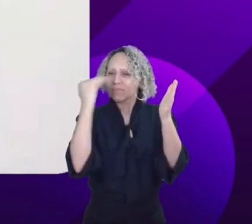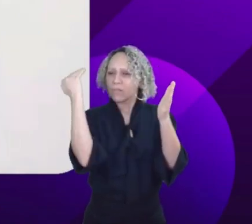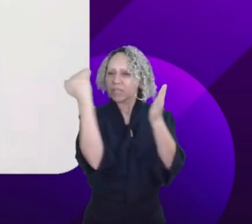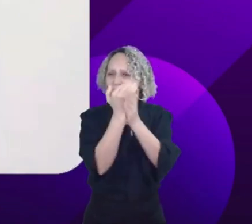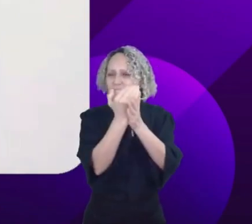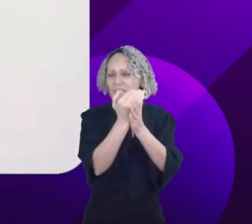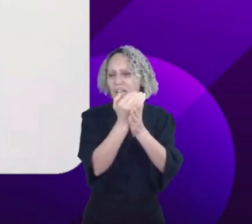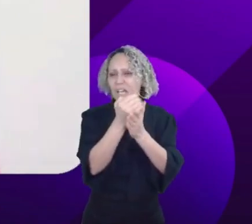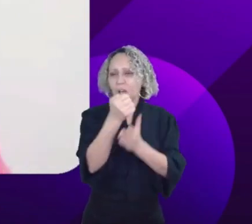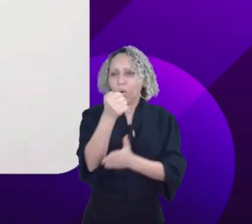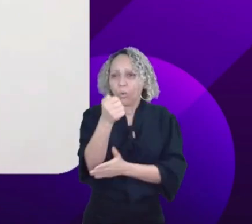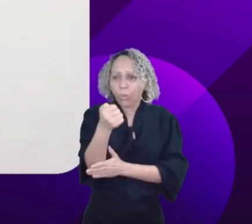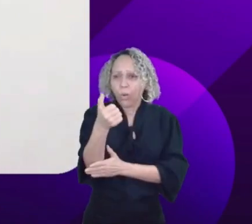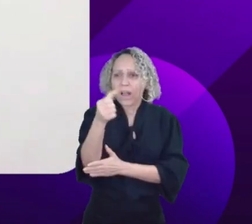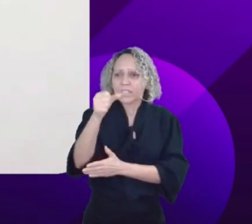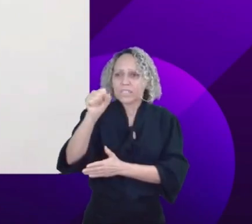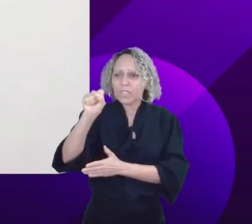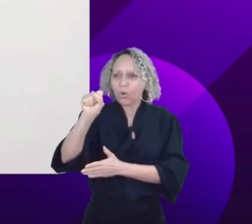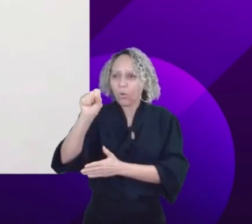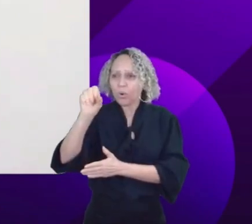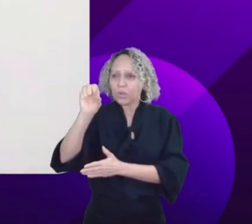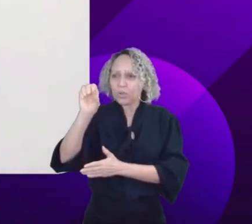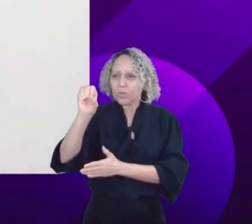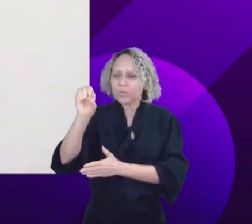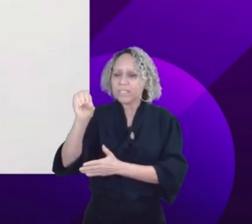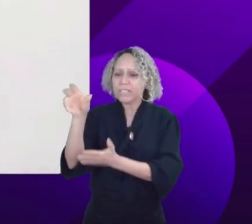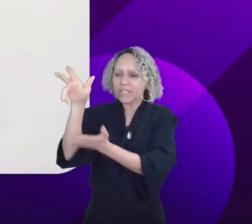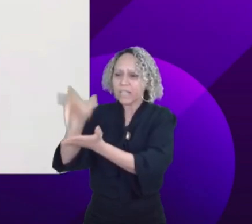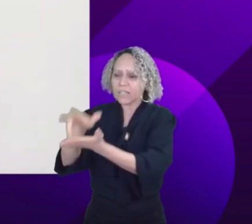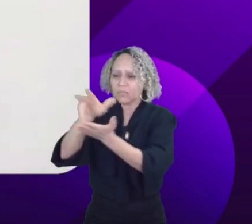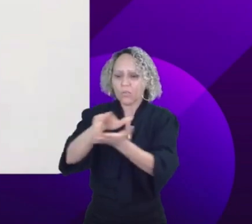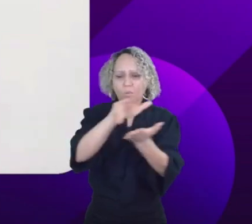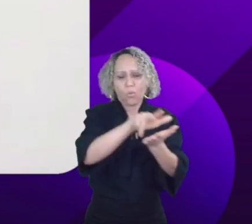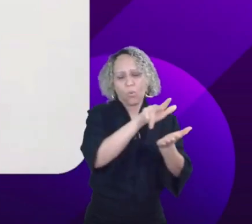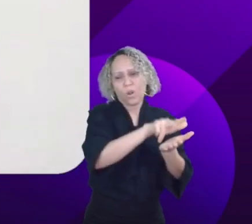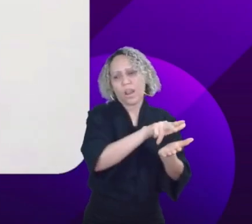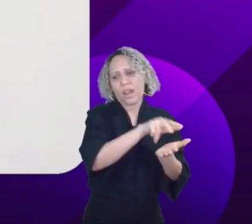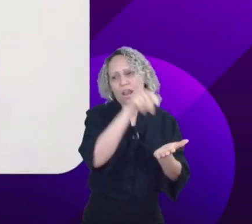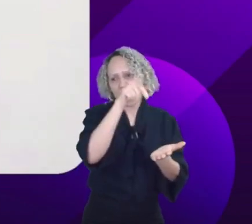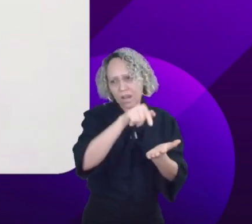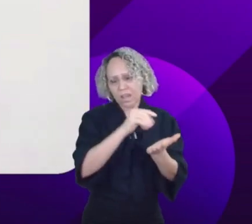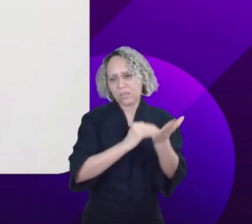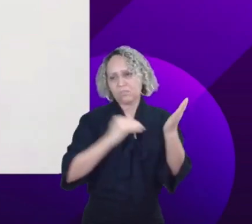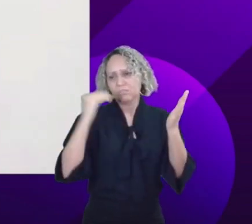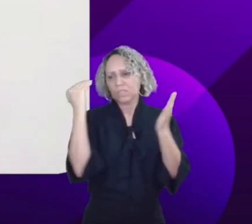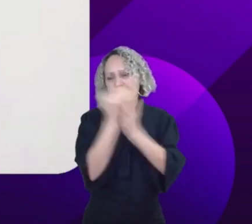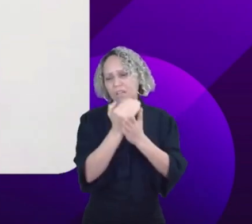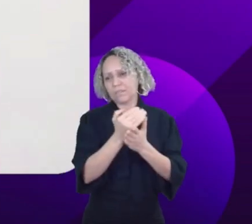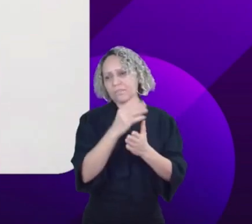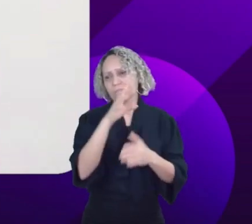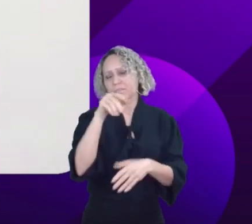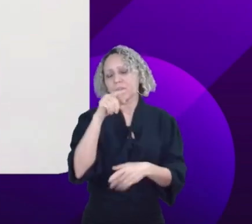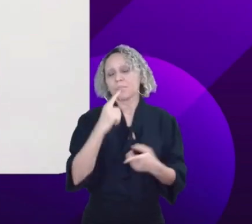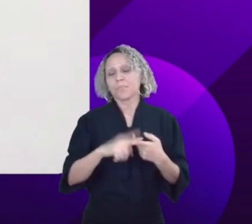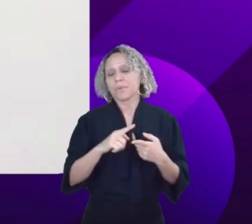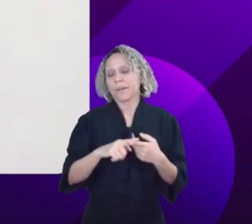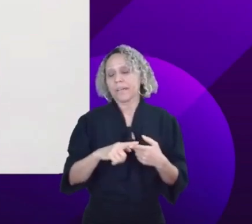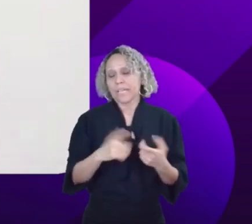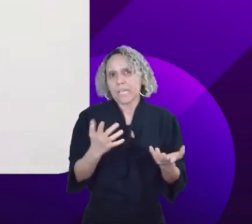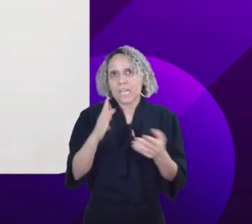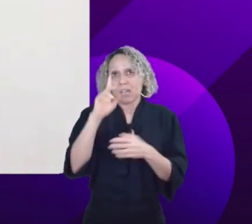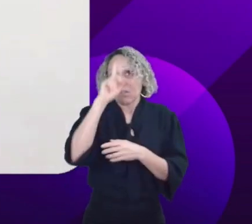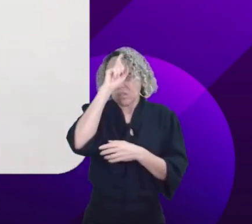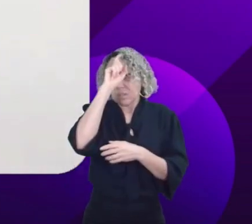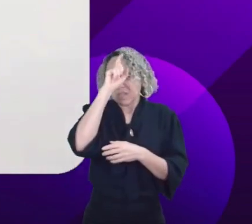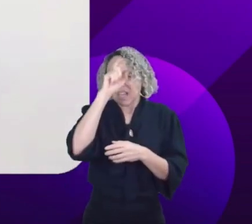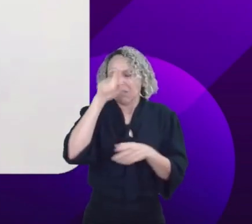porque também tivemos hospitais atingidos, né? Então, isso é um problema que, infelizmente, a gente estamos passando,